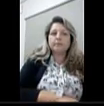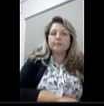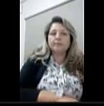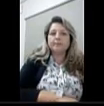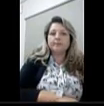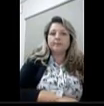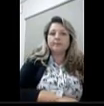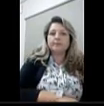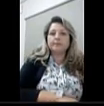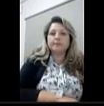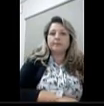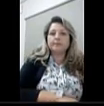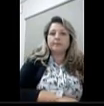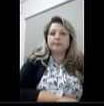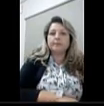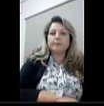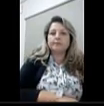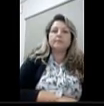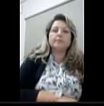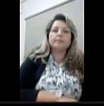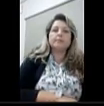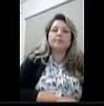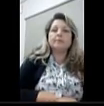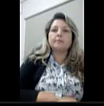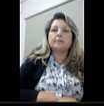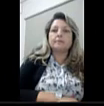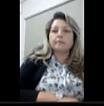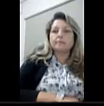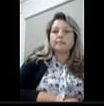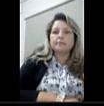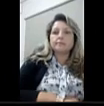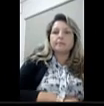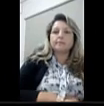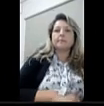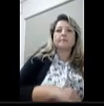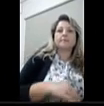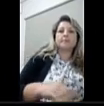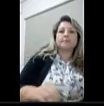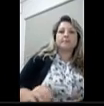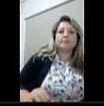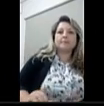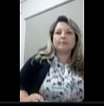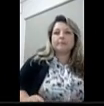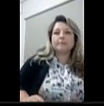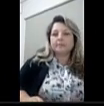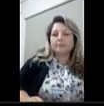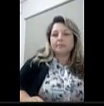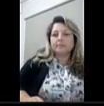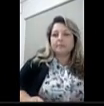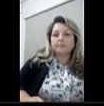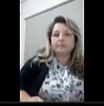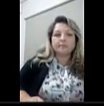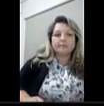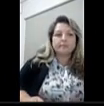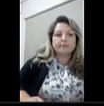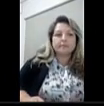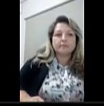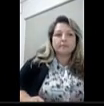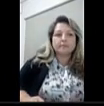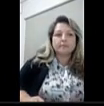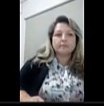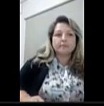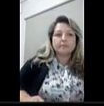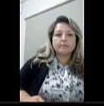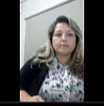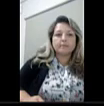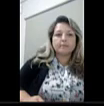depois três e aí a gente vai aumentando e aí parece também uma atividade muito simples mas trabalha a memória operacional a criança